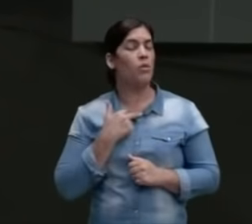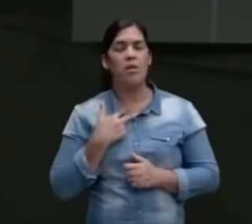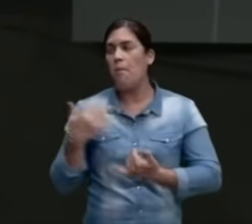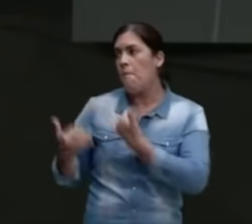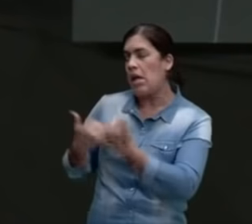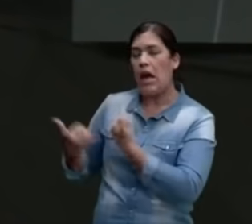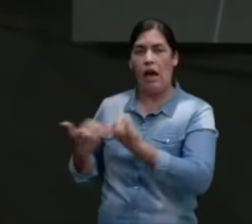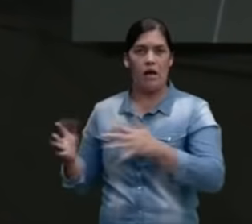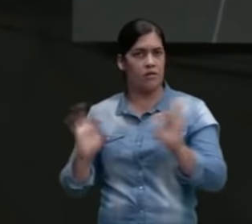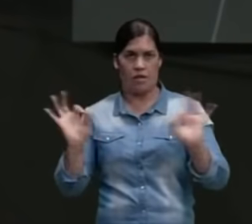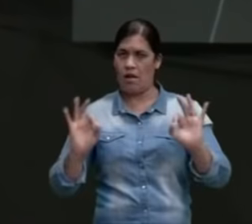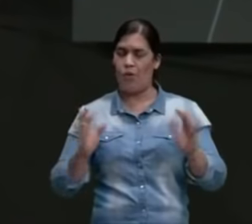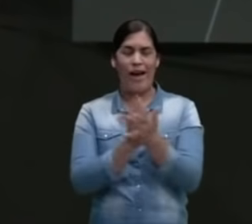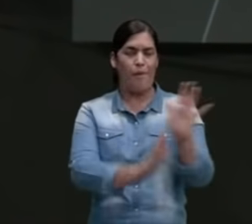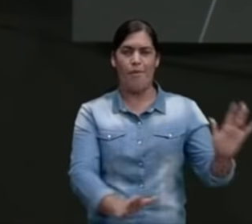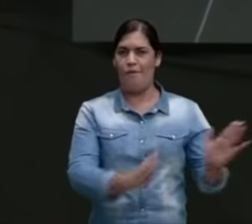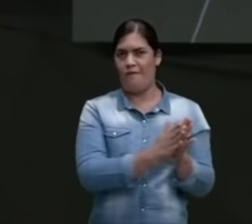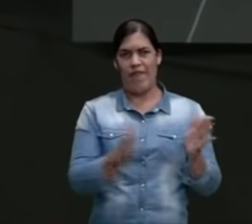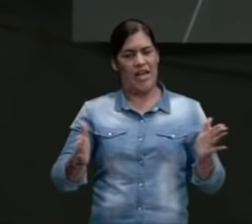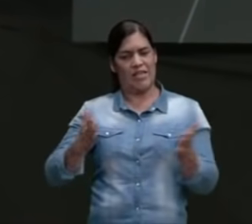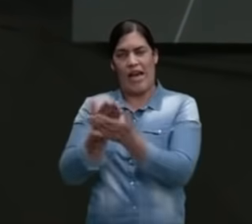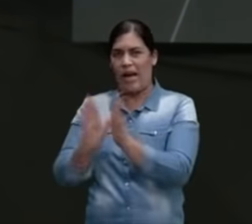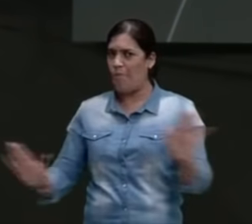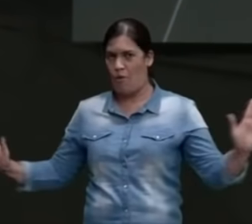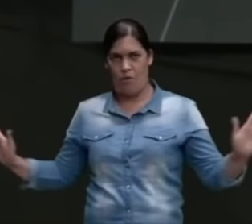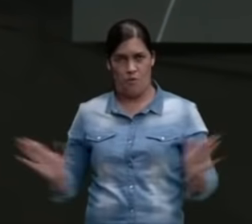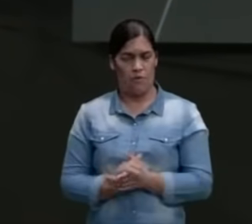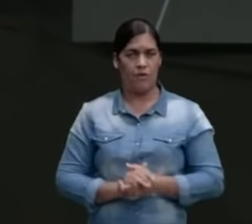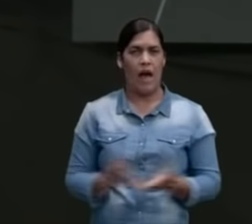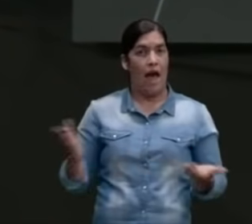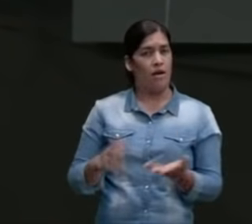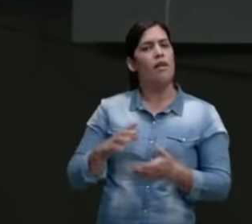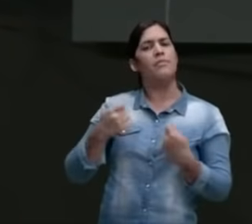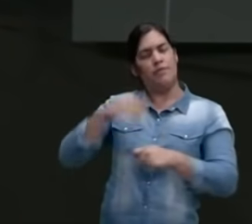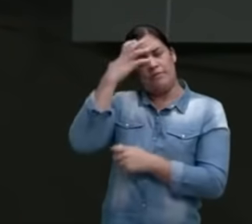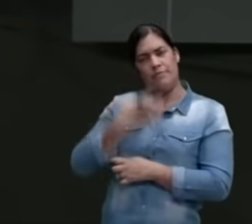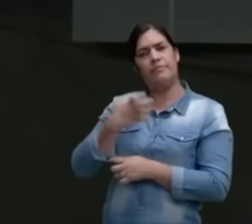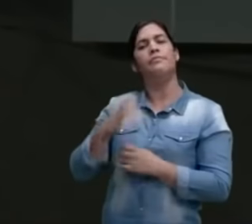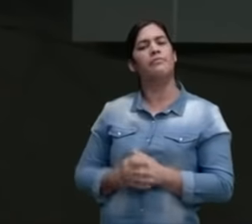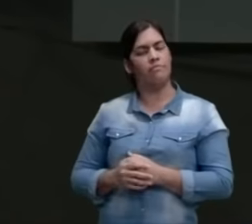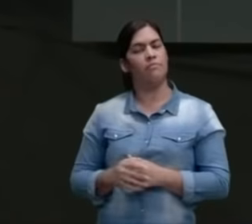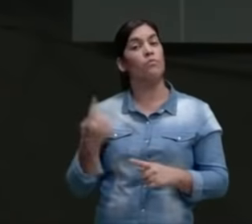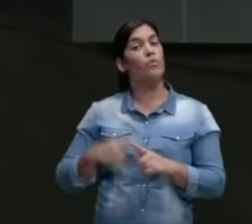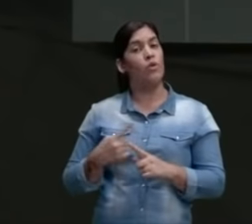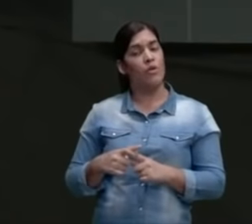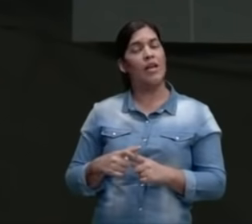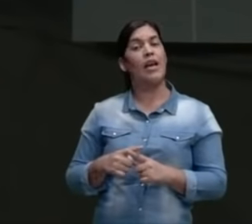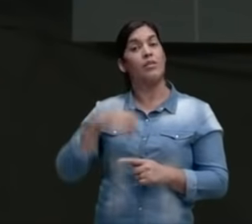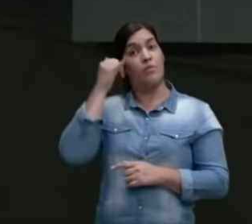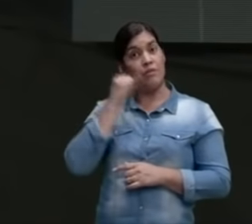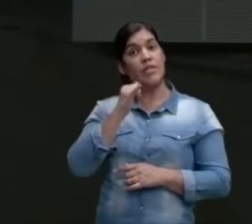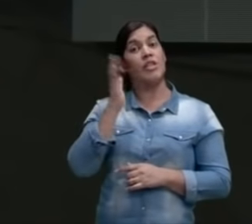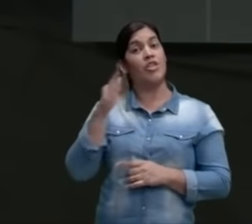brincar mais, já passou essa fase do oba-oba. Nós precisamos agora levar a sério, porque está se cumprindo as